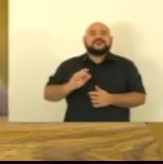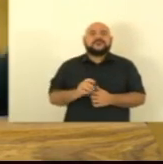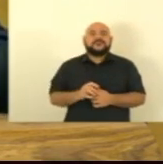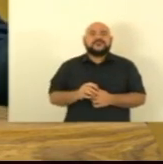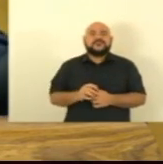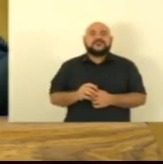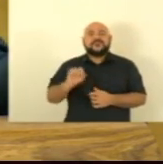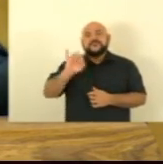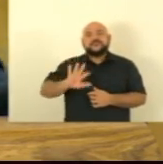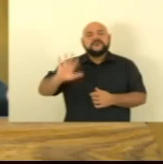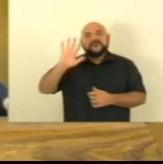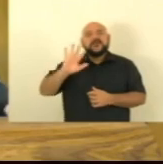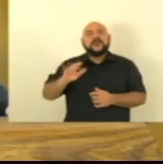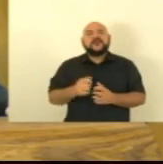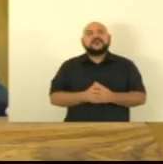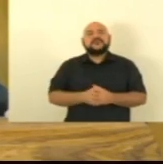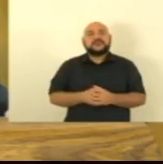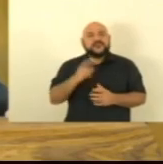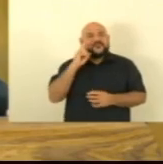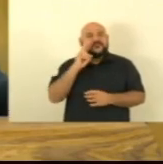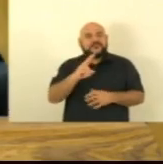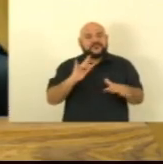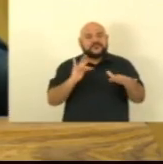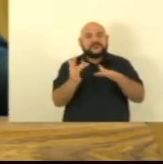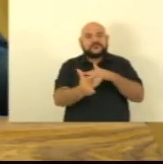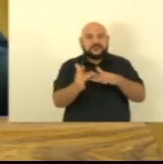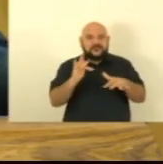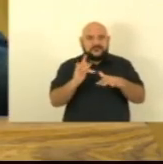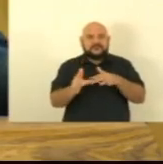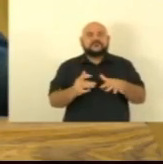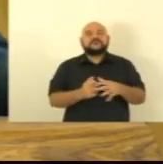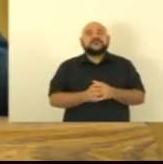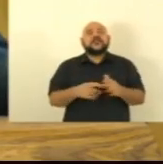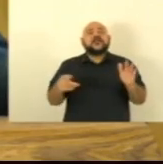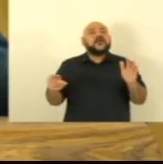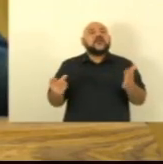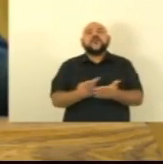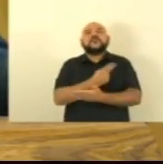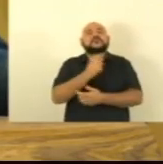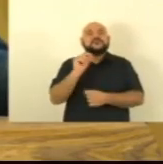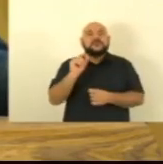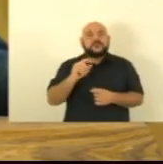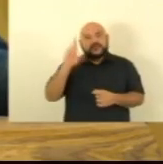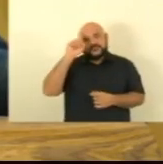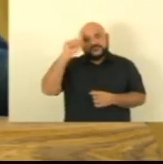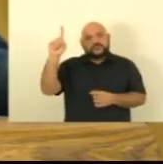referente à invasão que aconteceu no dia 8,